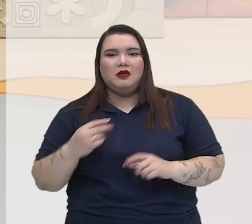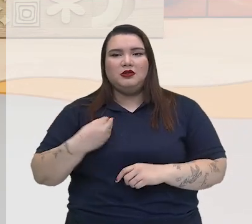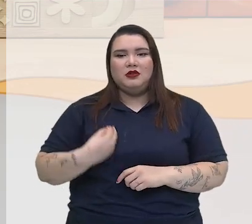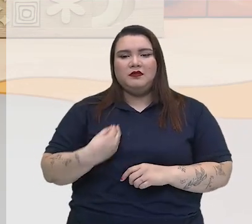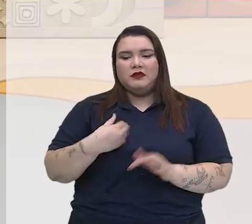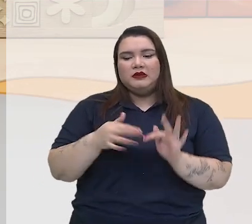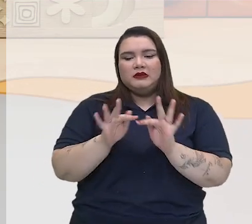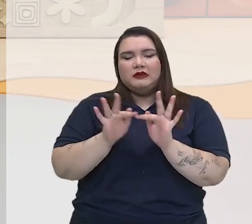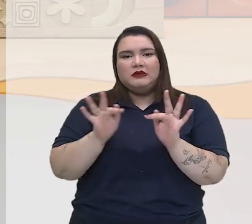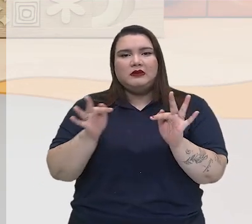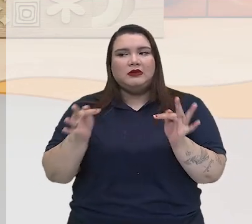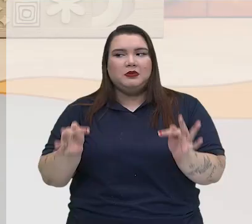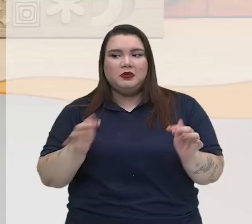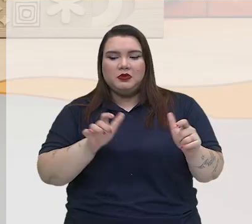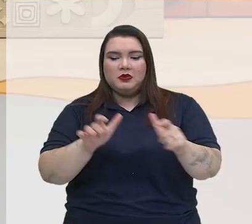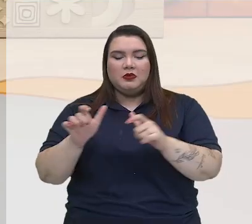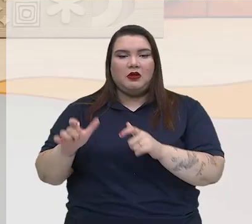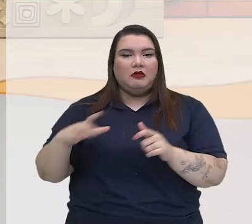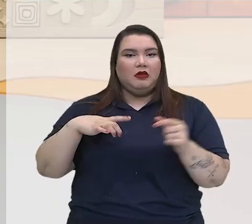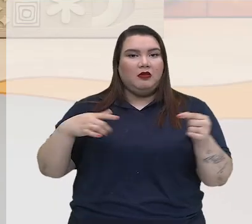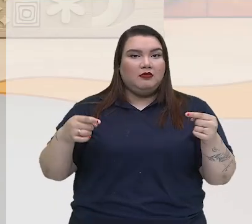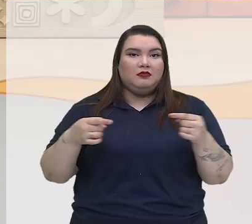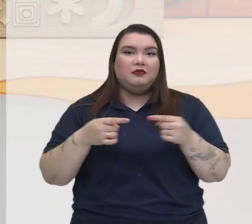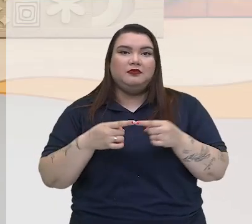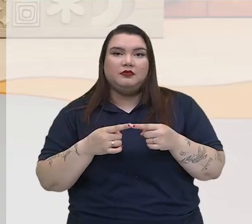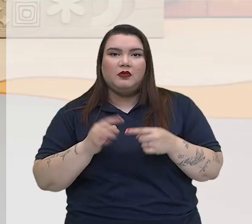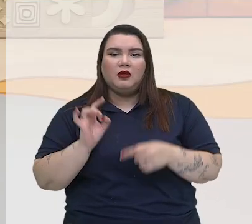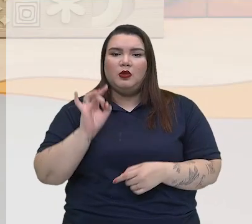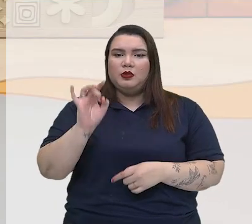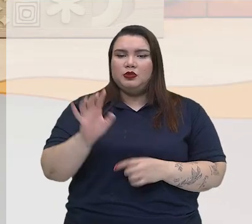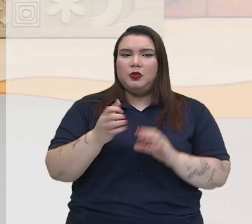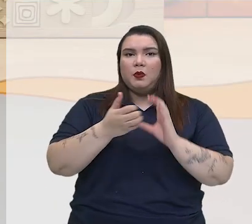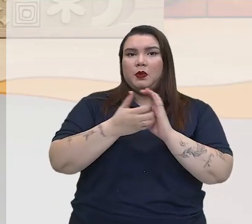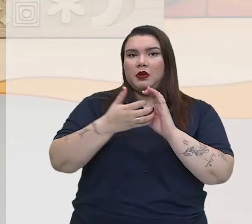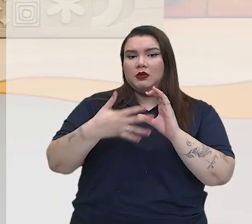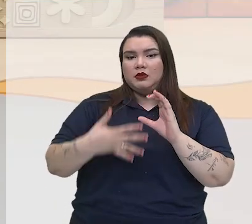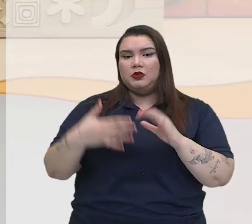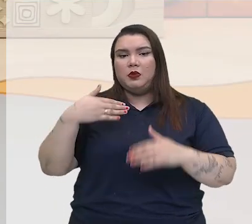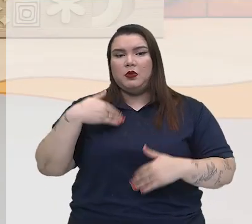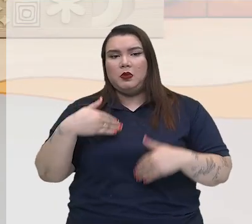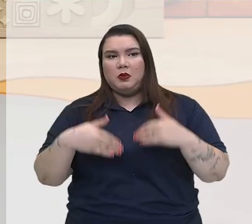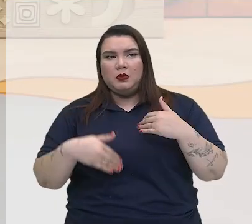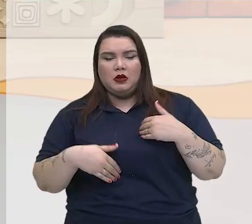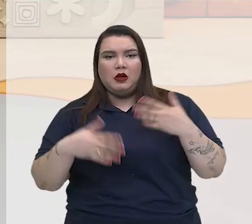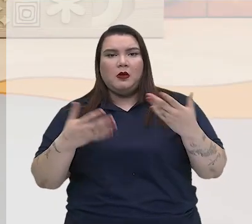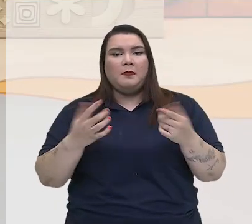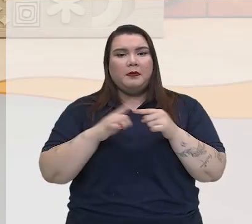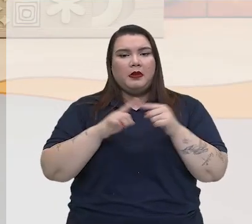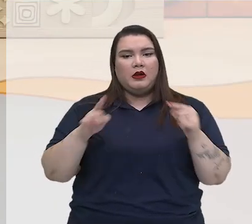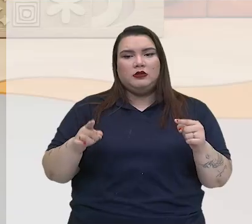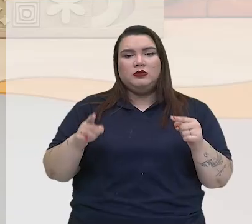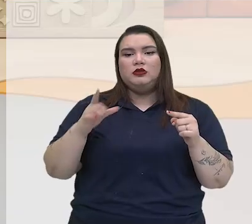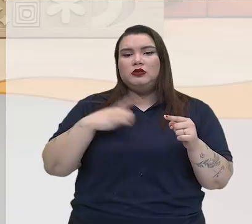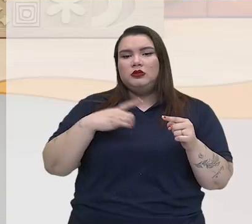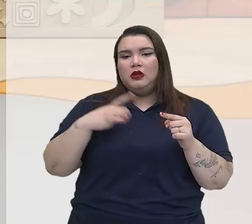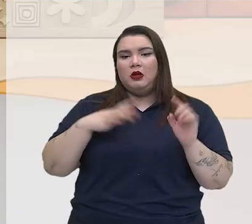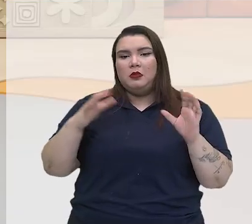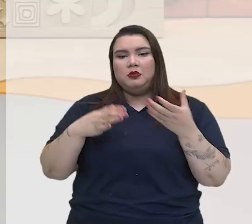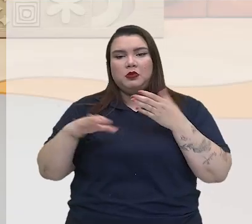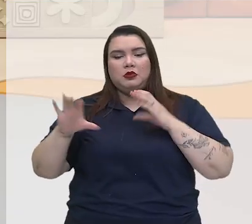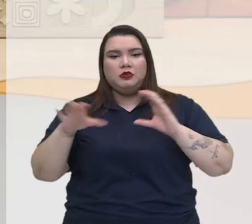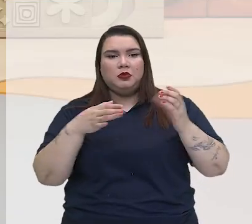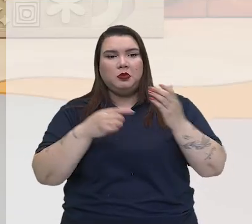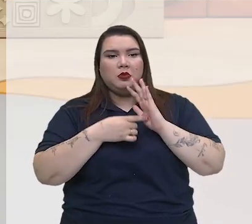que esse lugar ele tem? Não apenas características físicas, a canção ela traz,